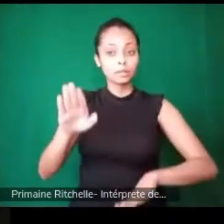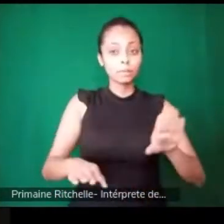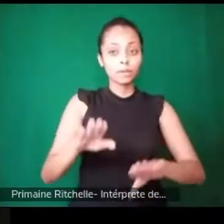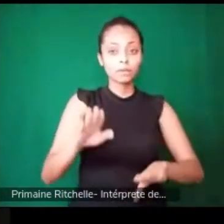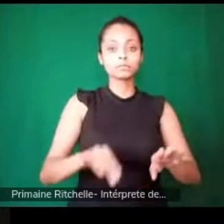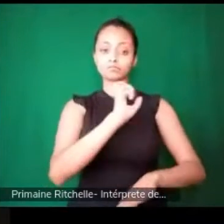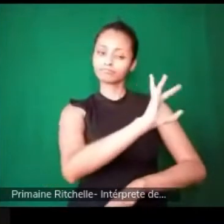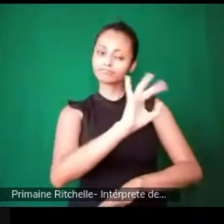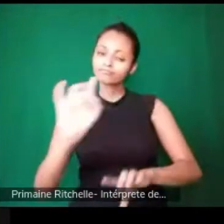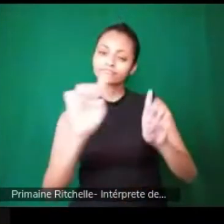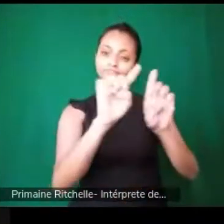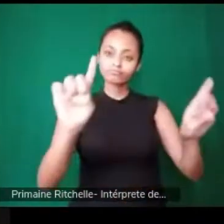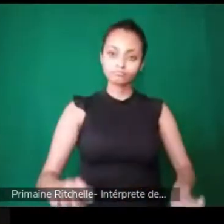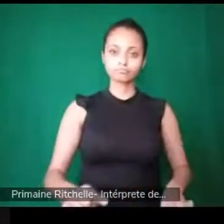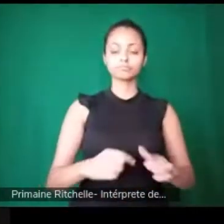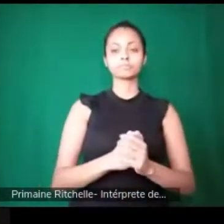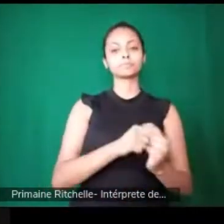servidor.